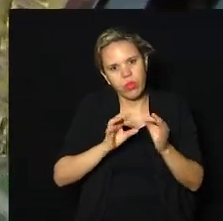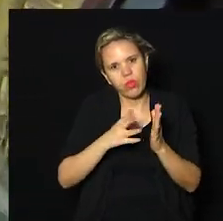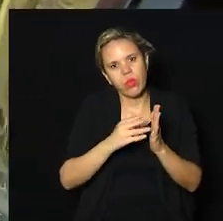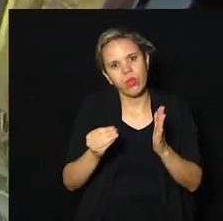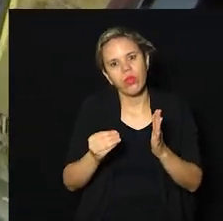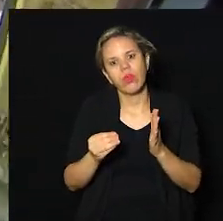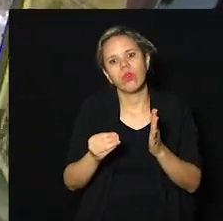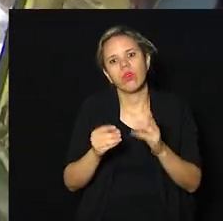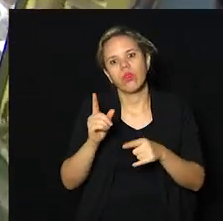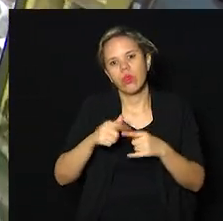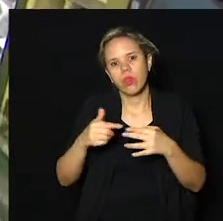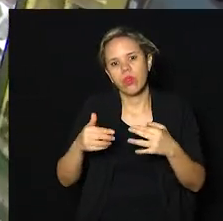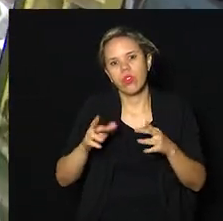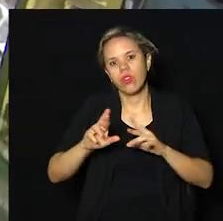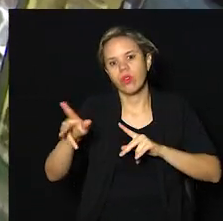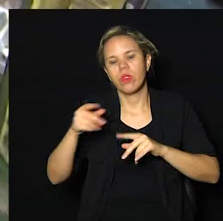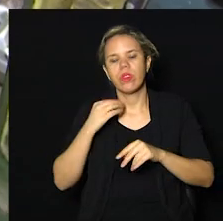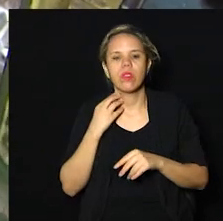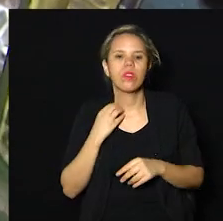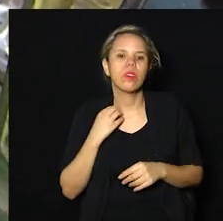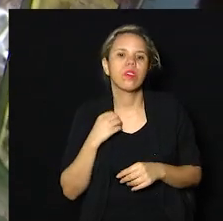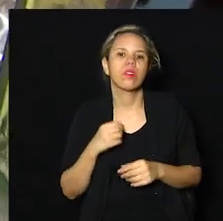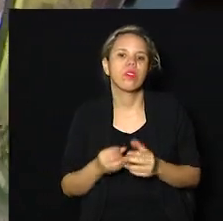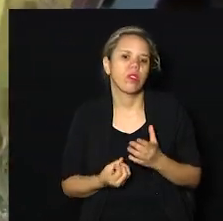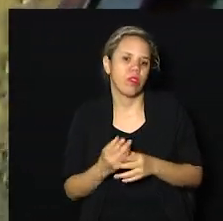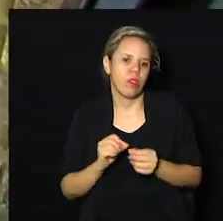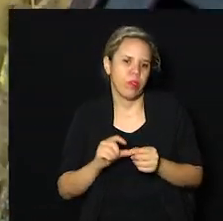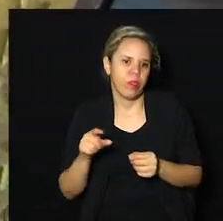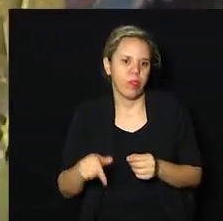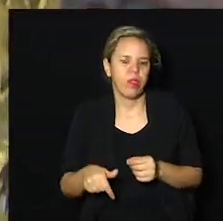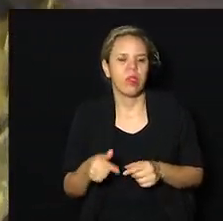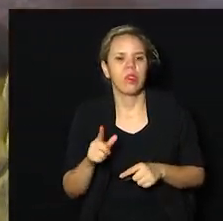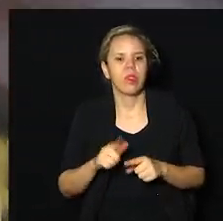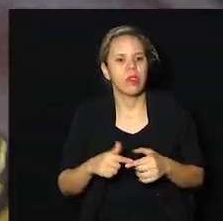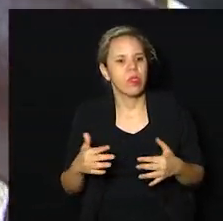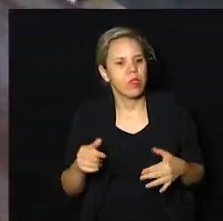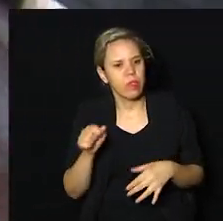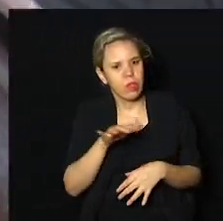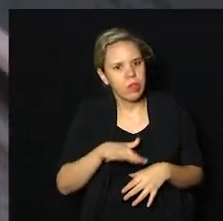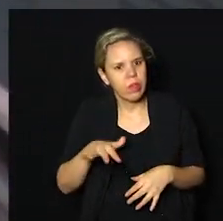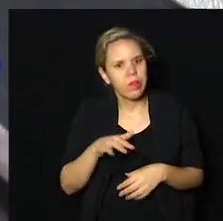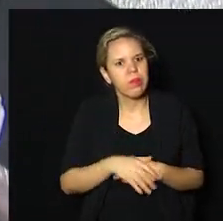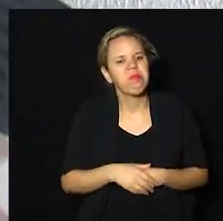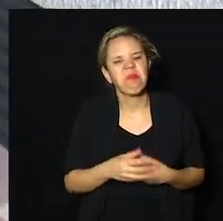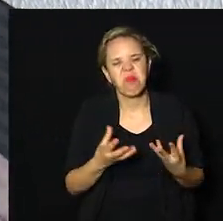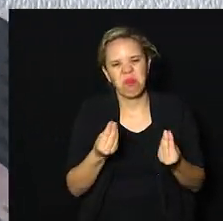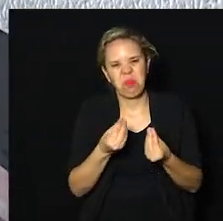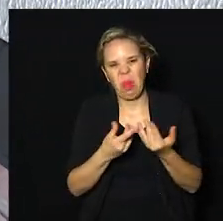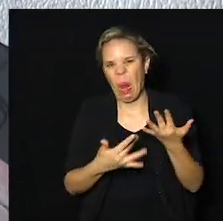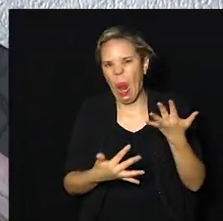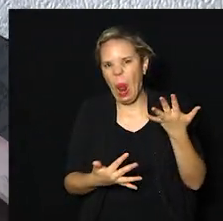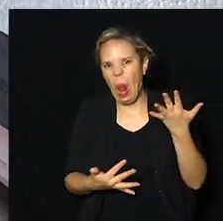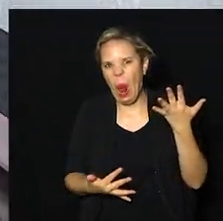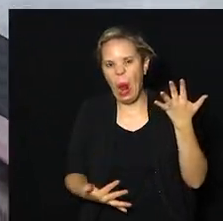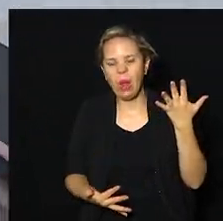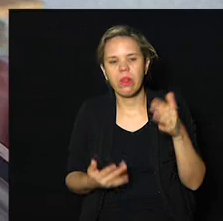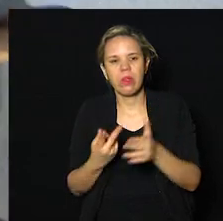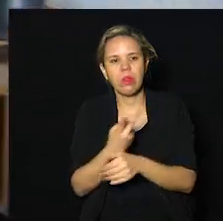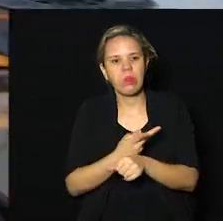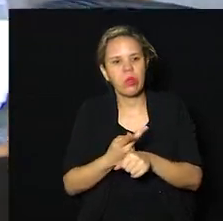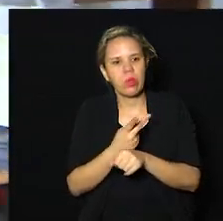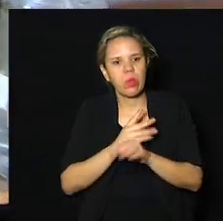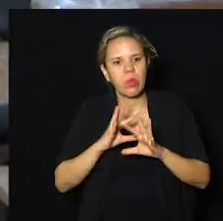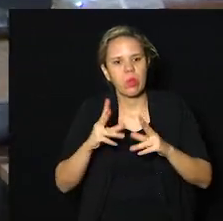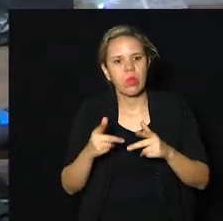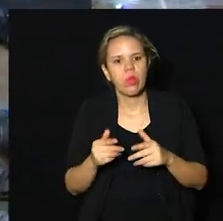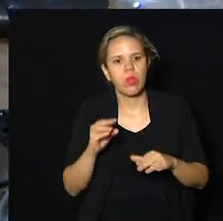fora de medida, então a gente constrói esses gabaritos aqui. E aqui é uma ferramentaria no geral. Puxa, quanta coisa. Vou procurar, tem ferramenta